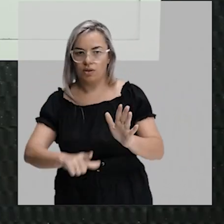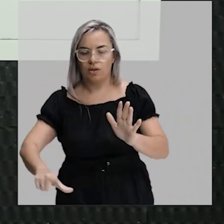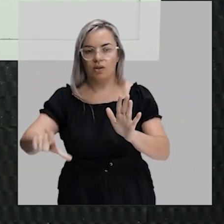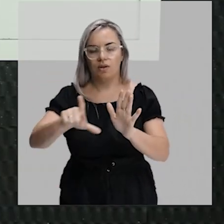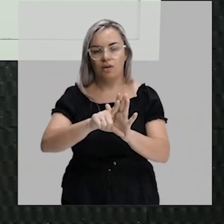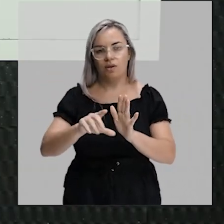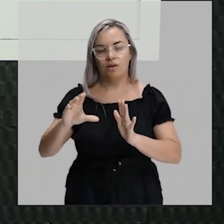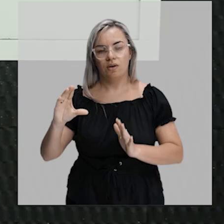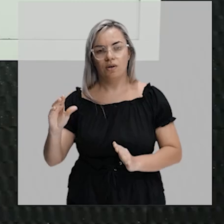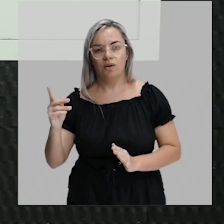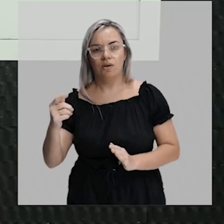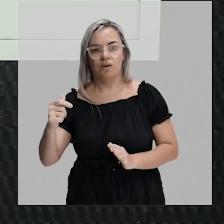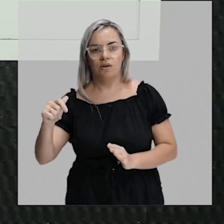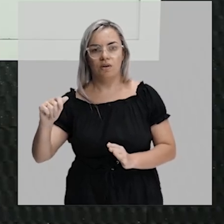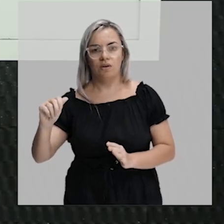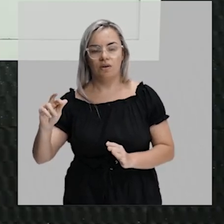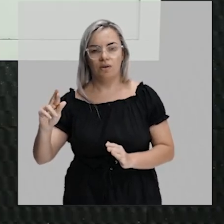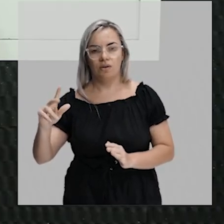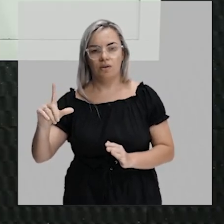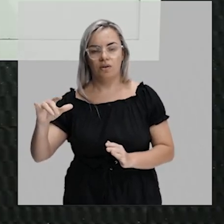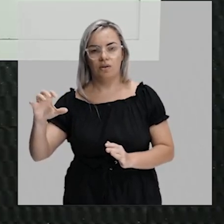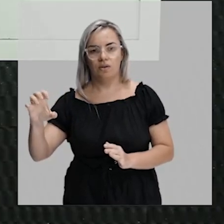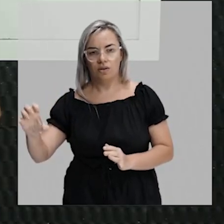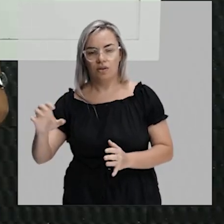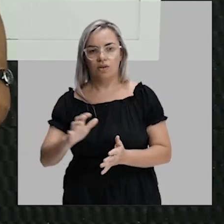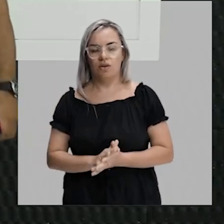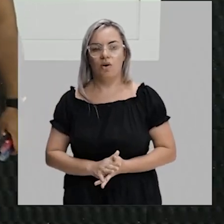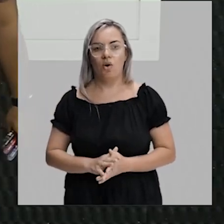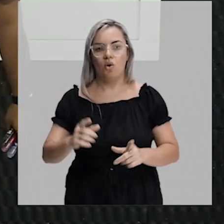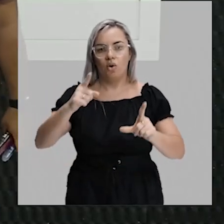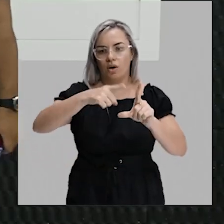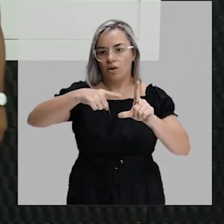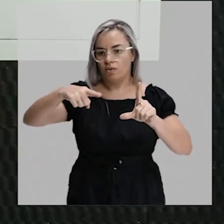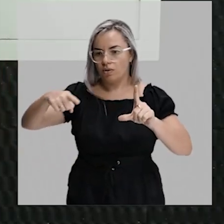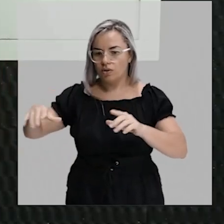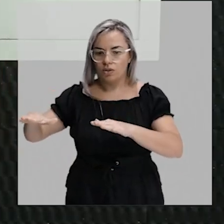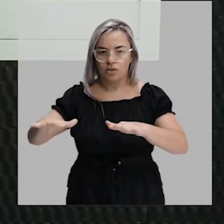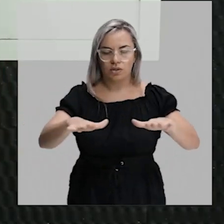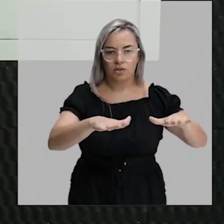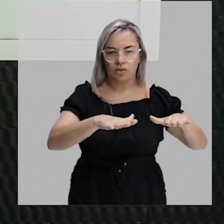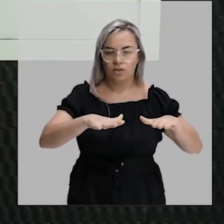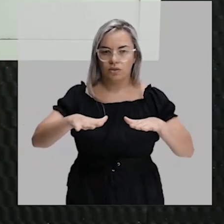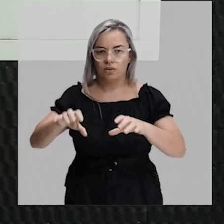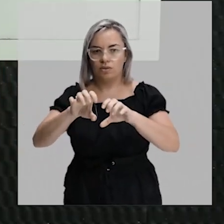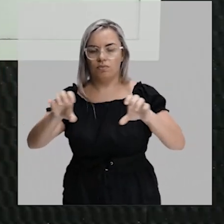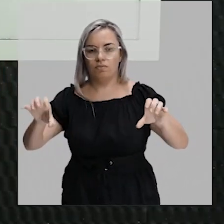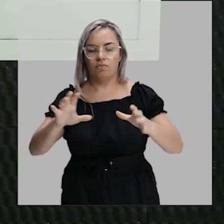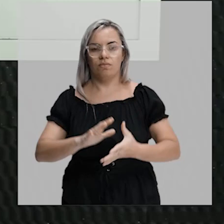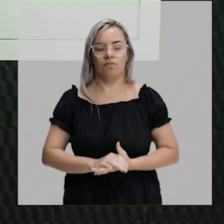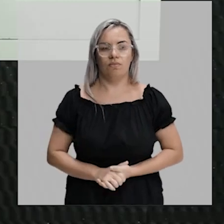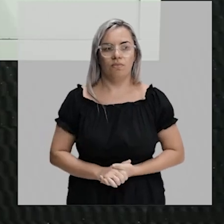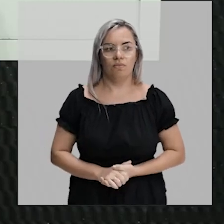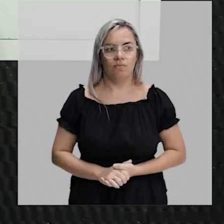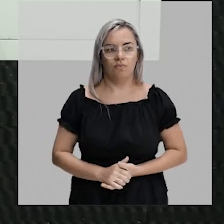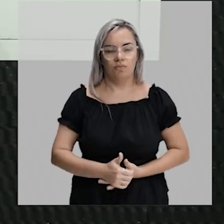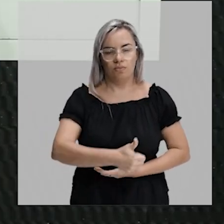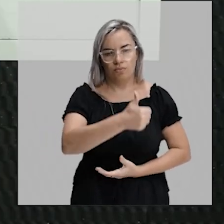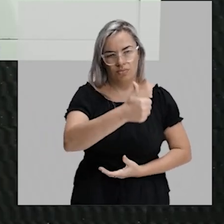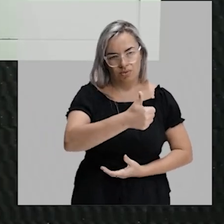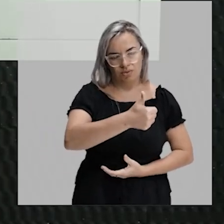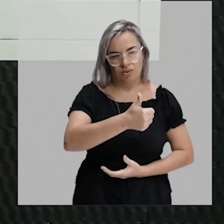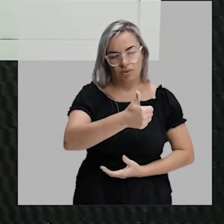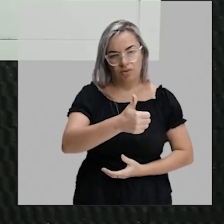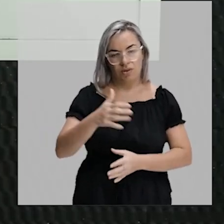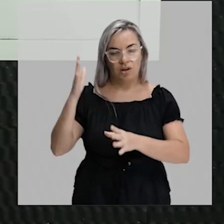gráfico de grandezas diretamente proporcionais, tá ok? Então, nós temos essa primeira parte, que é uma revisão